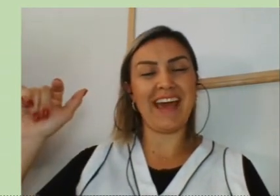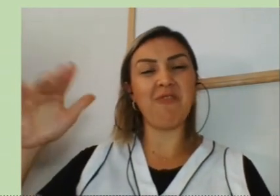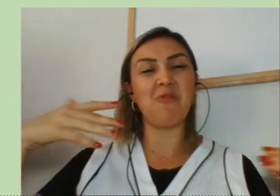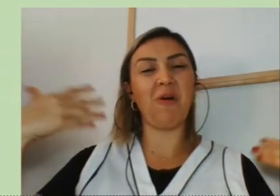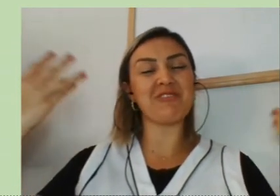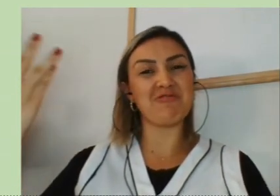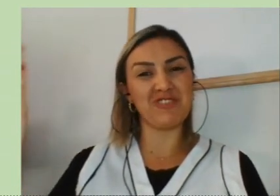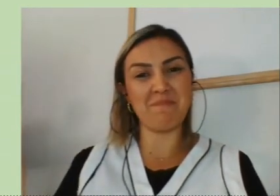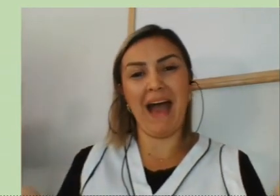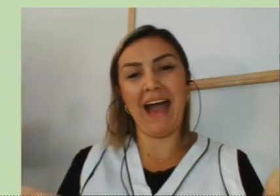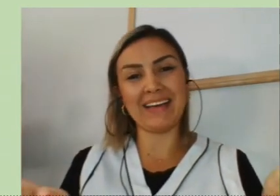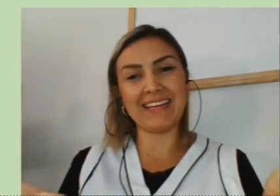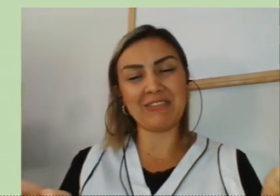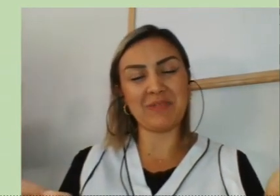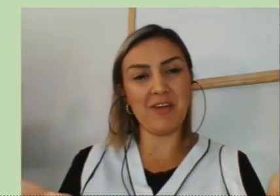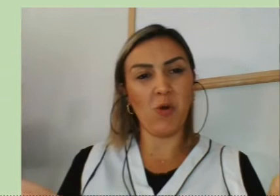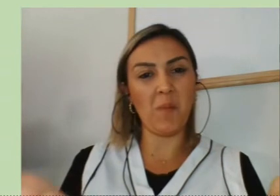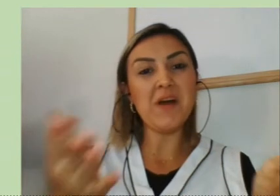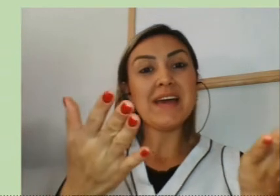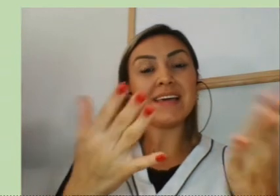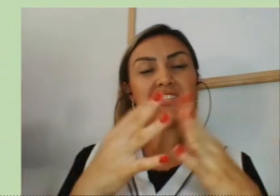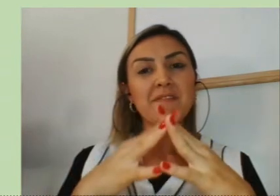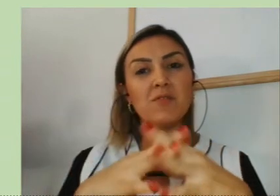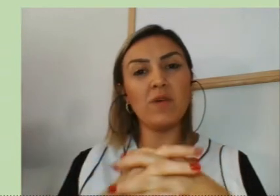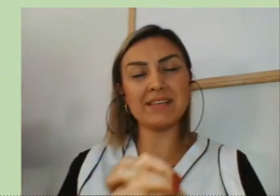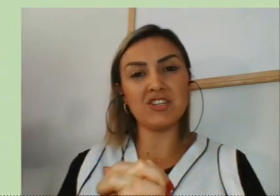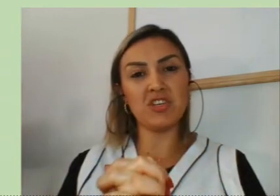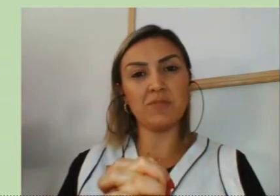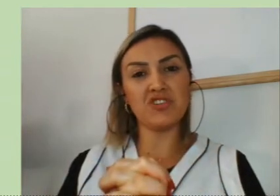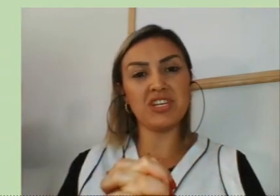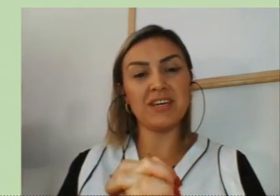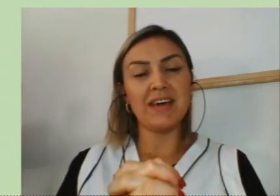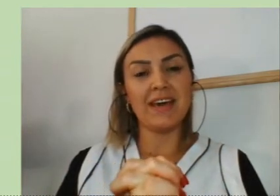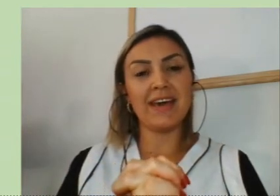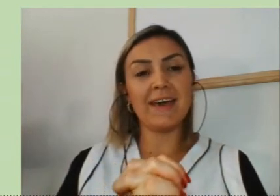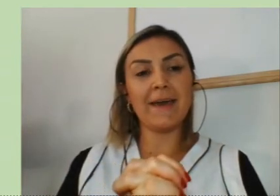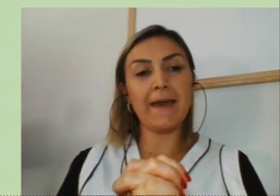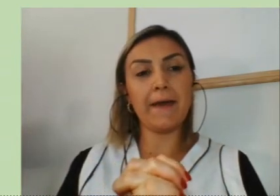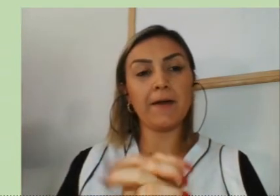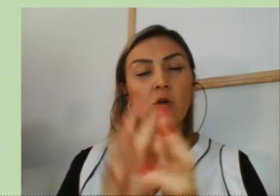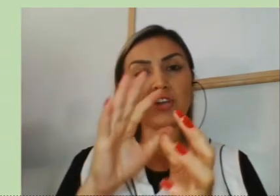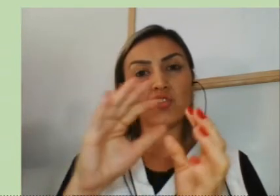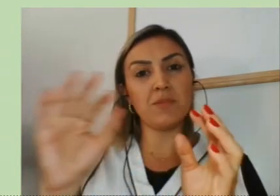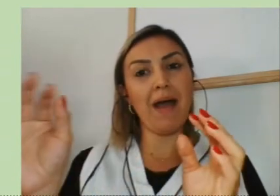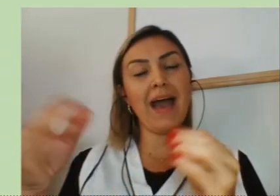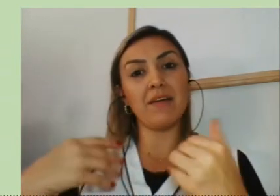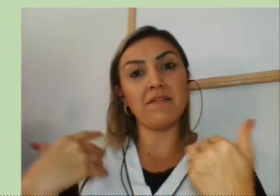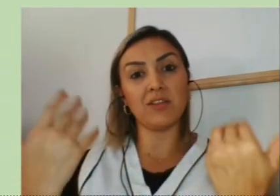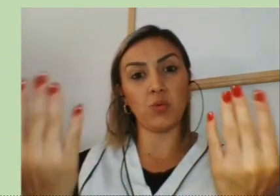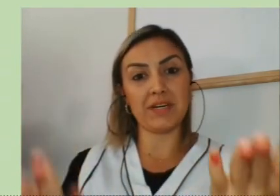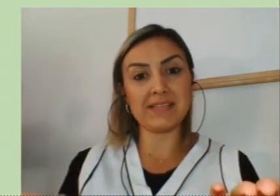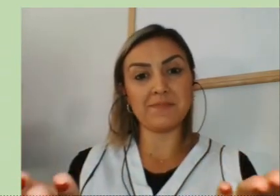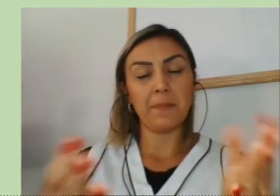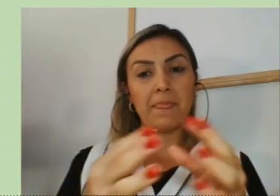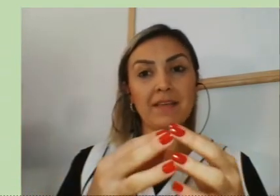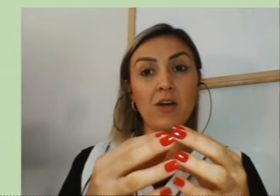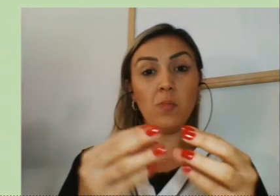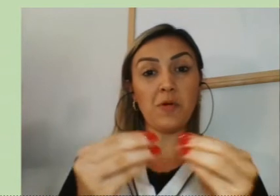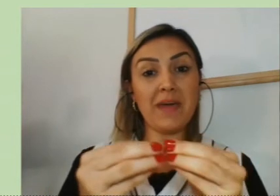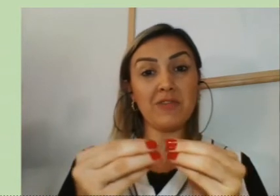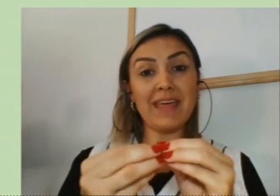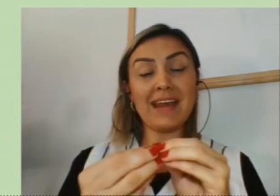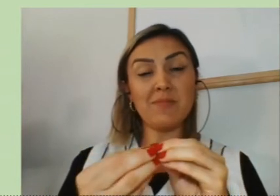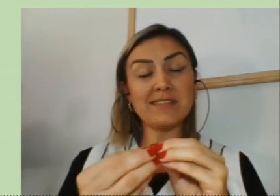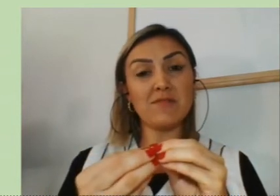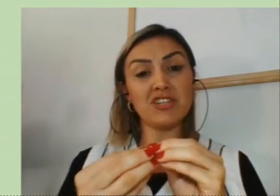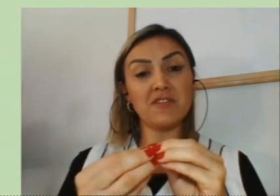que é? É um código de barra, né? Não tem como. Quem já viu esse tipo de código de barra em faturas? Então, por